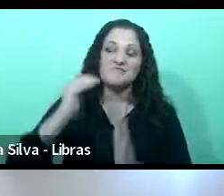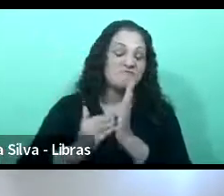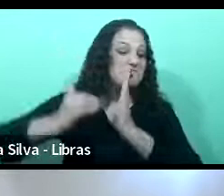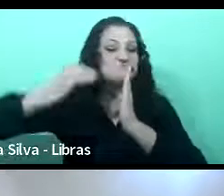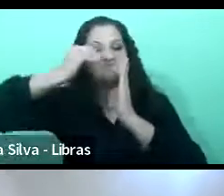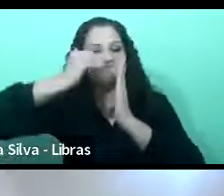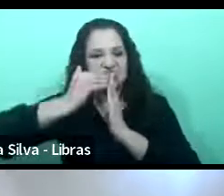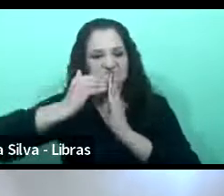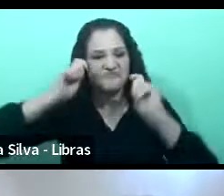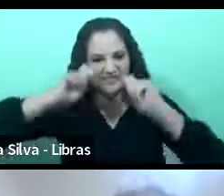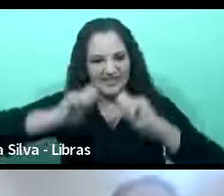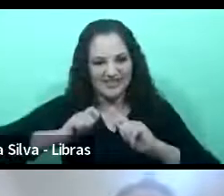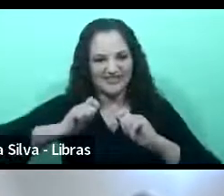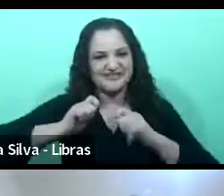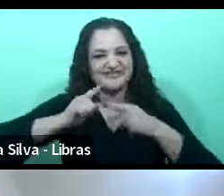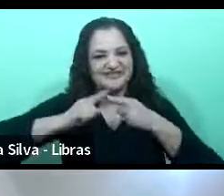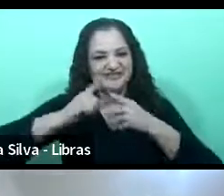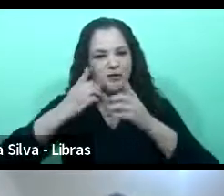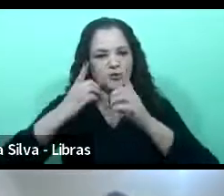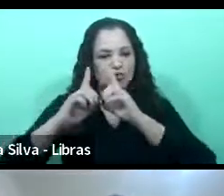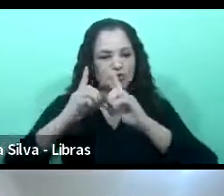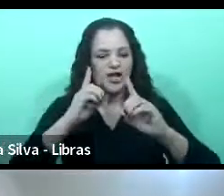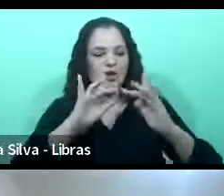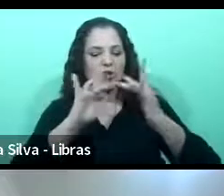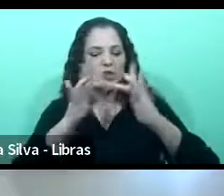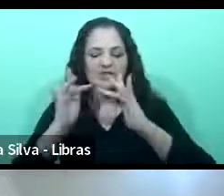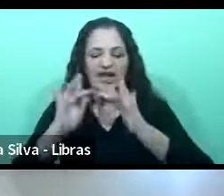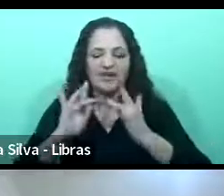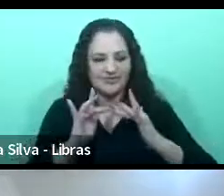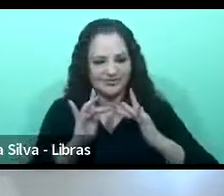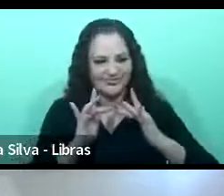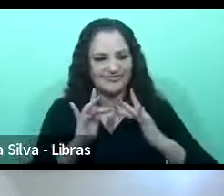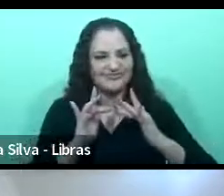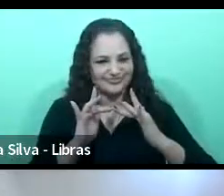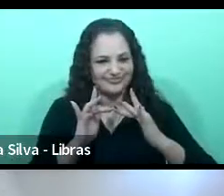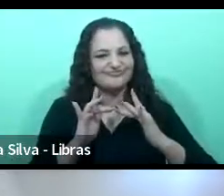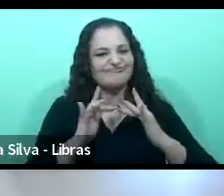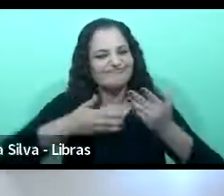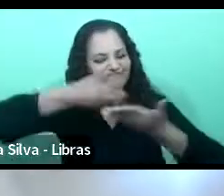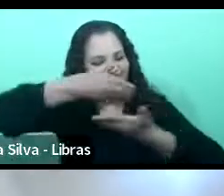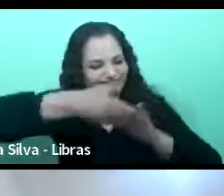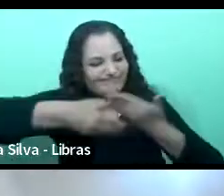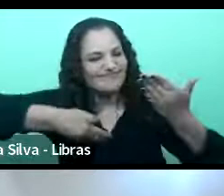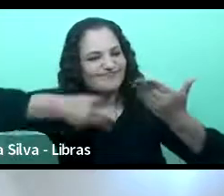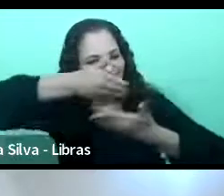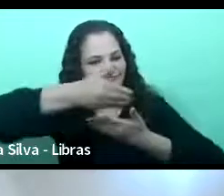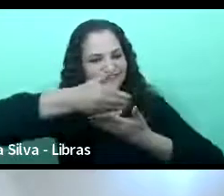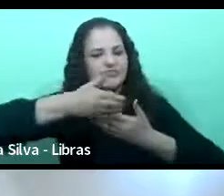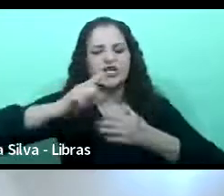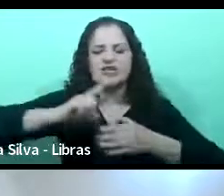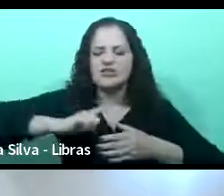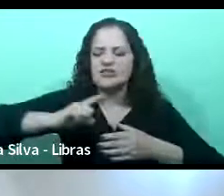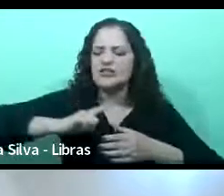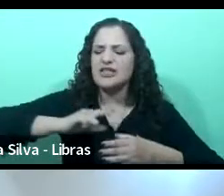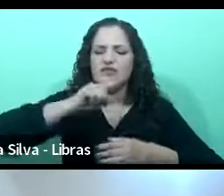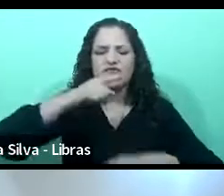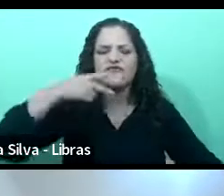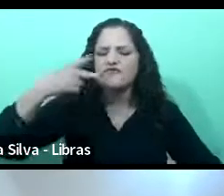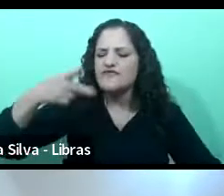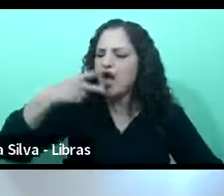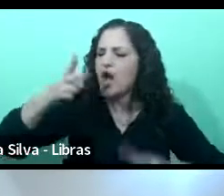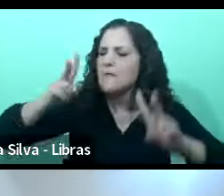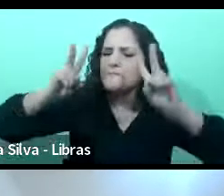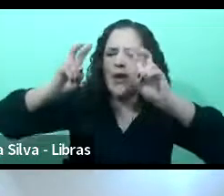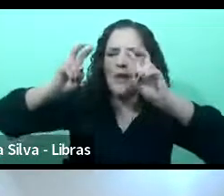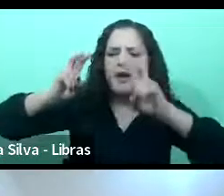A dinâmica do contato e de você, tanto de você trazer as questões